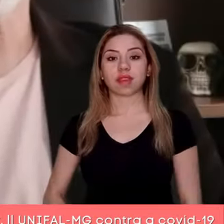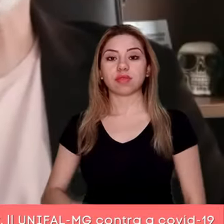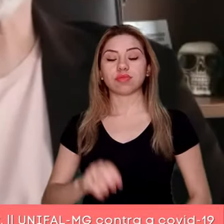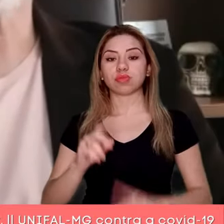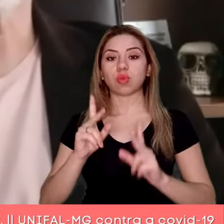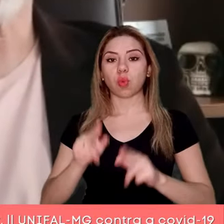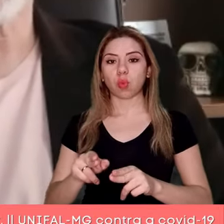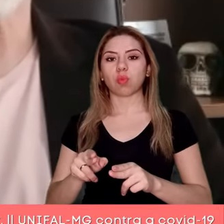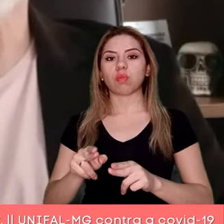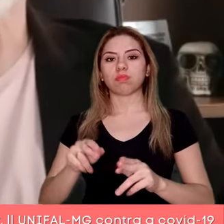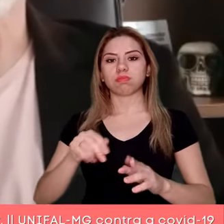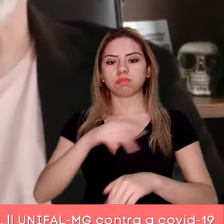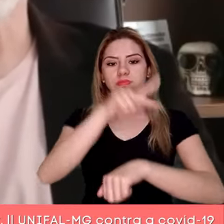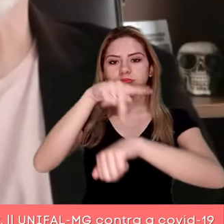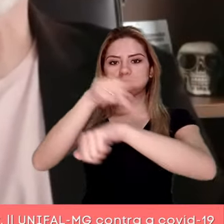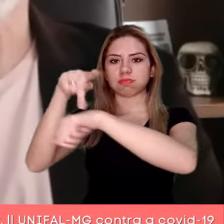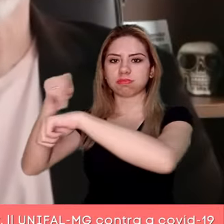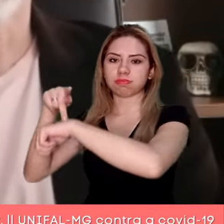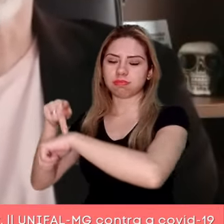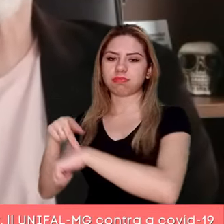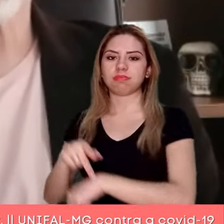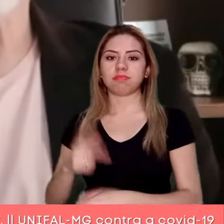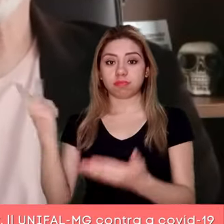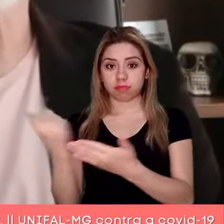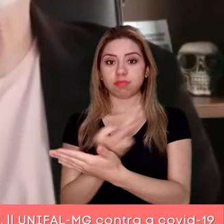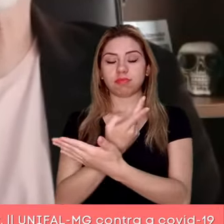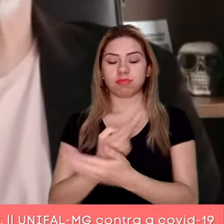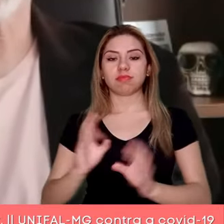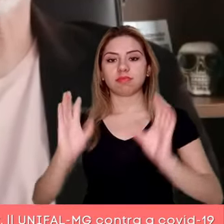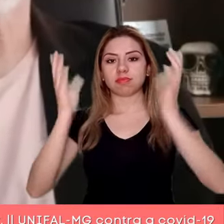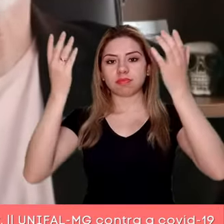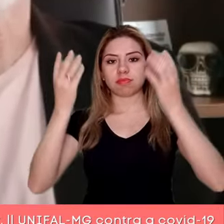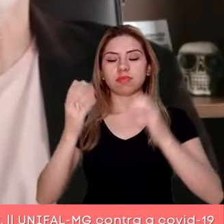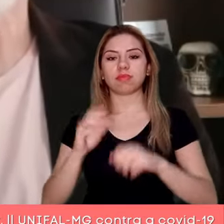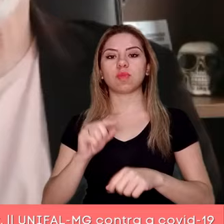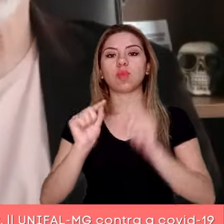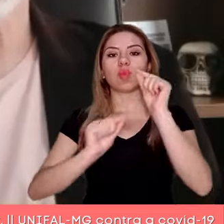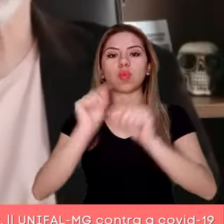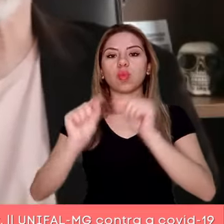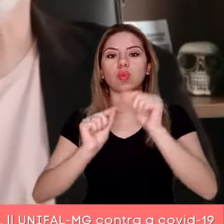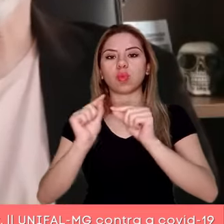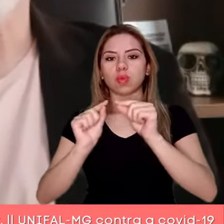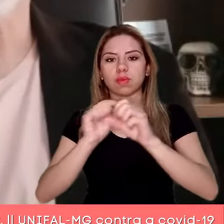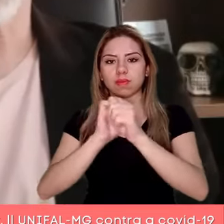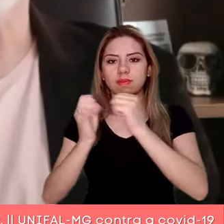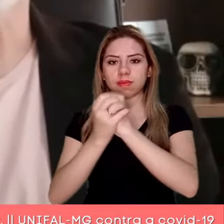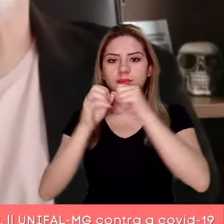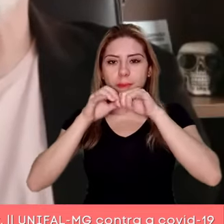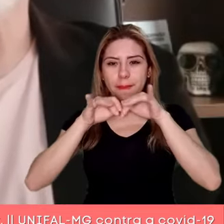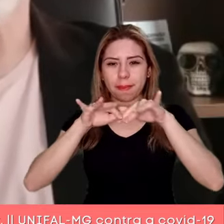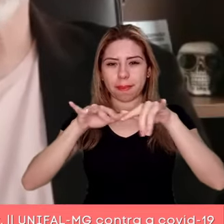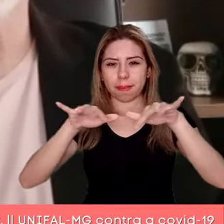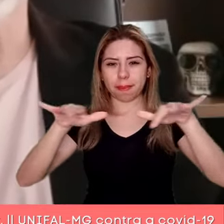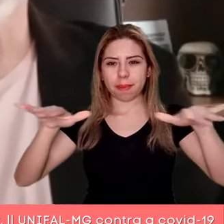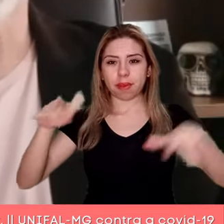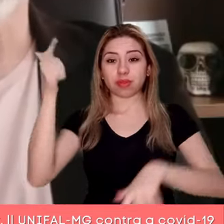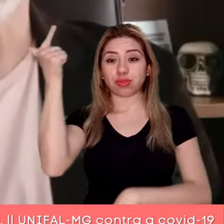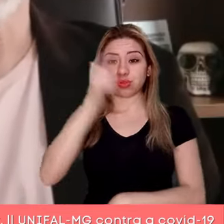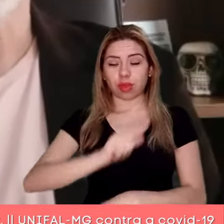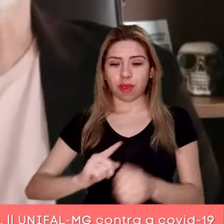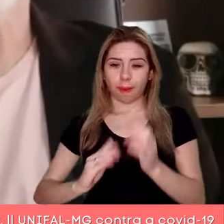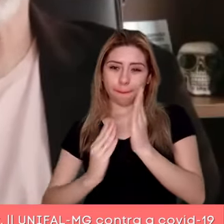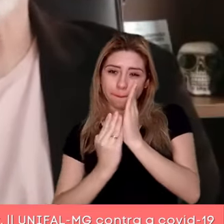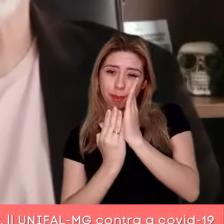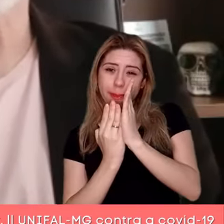Assim como aconteceu em diversos outros países, após um mês de escalada exponencial de novos casos devido à variante